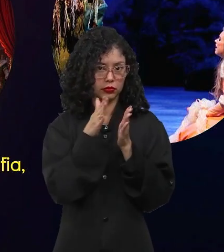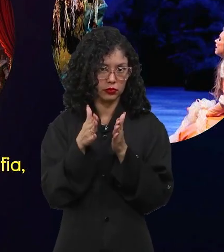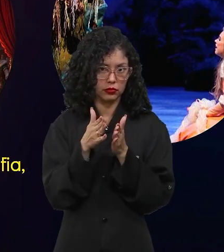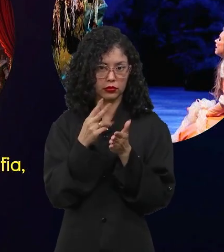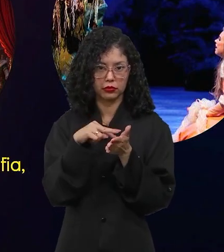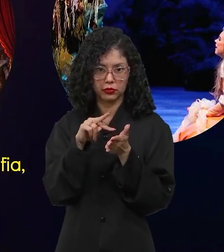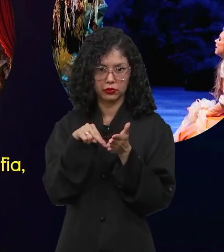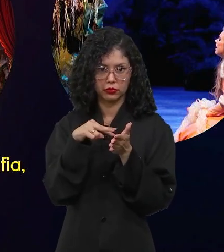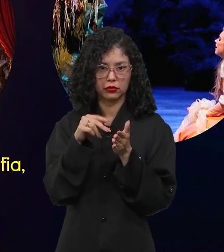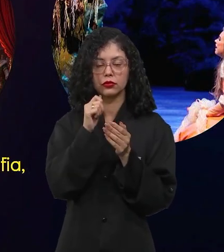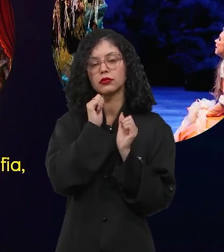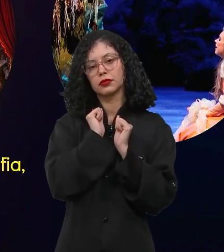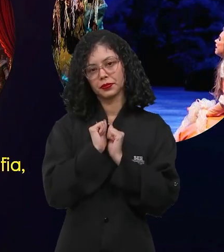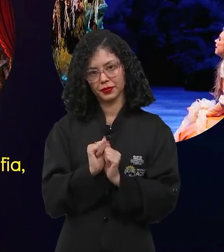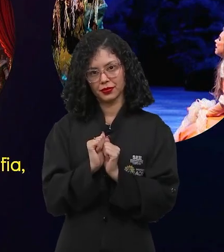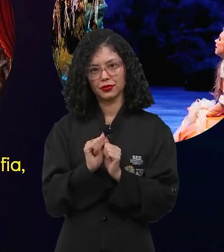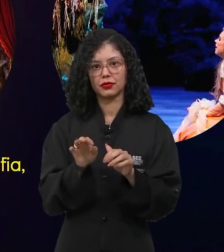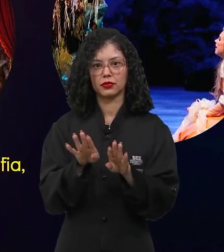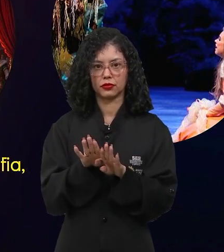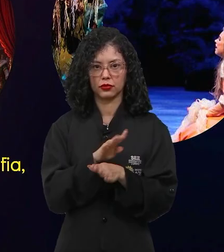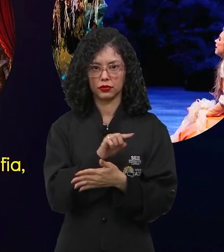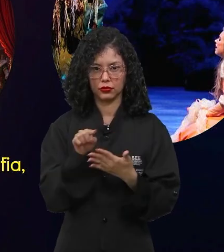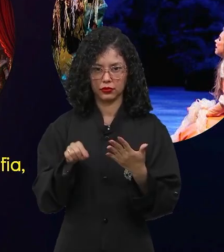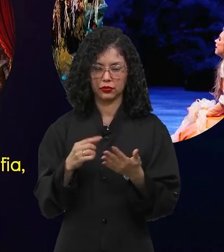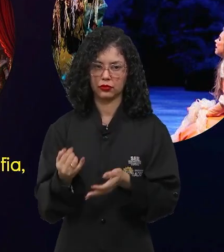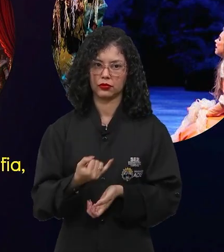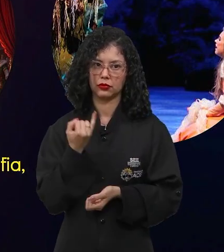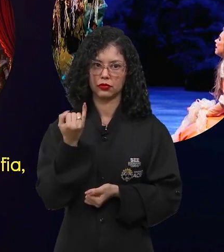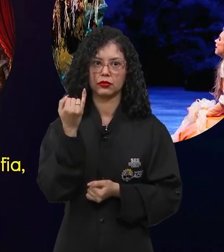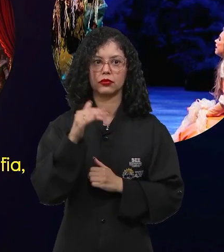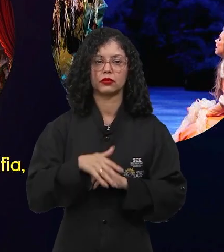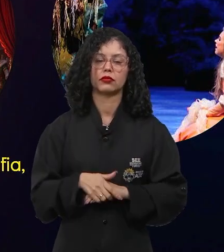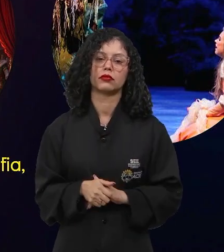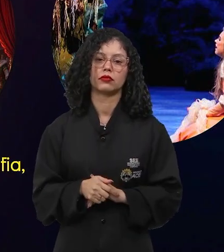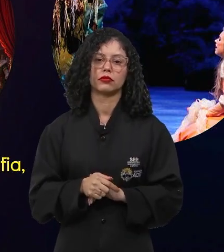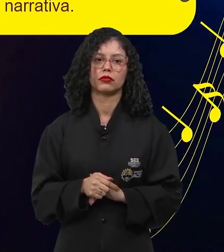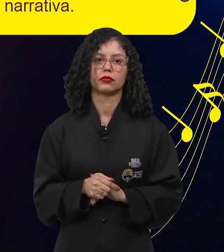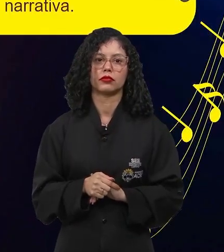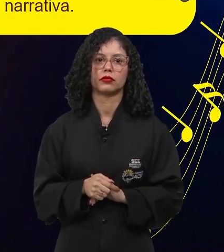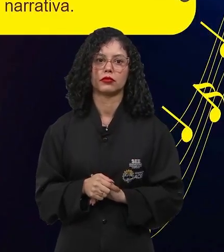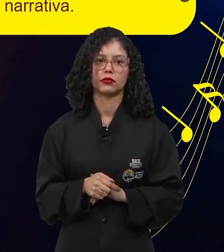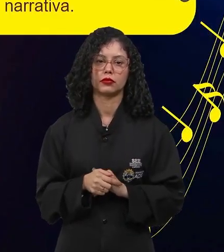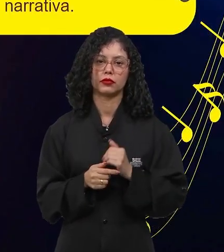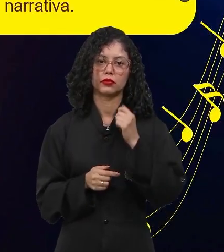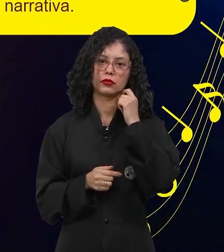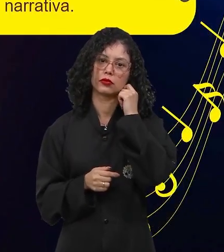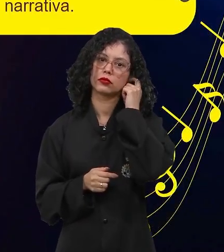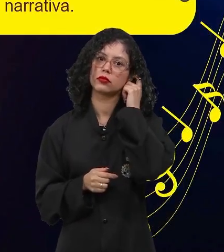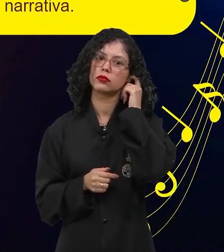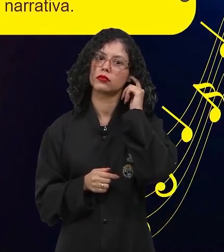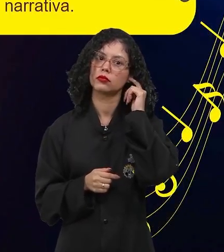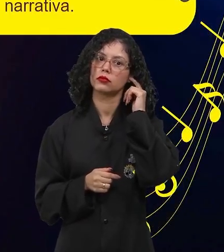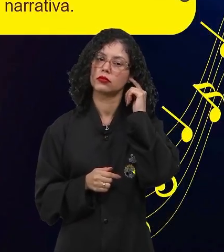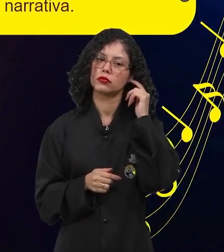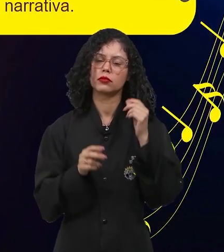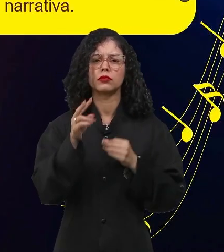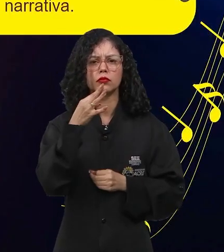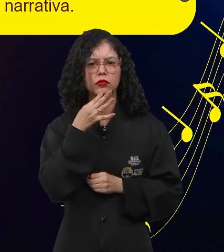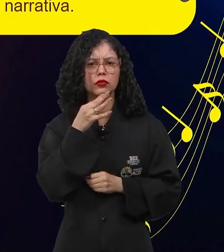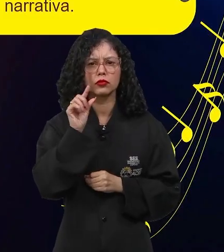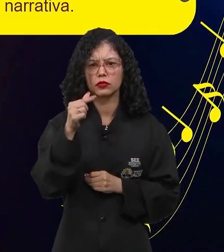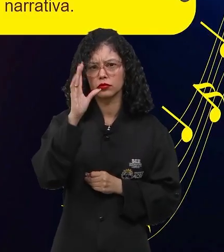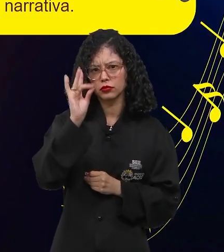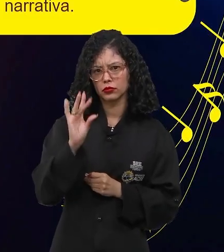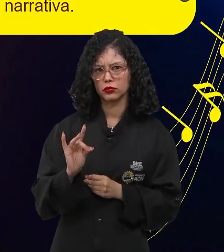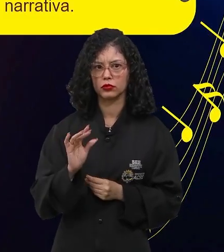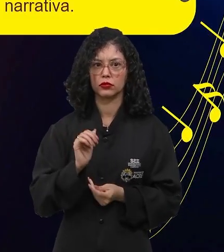da dança, que também é um elemento importante na ópera. Vamos conhecer um pouco